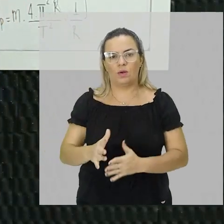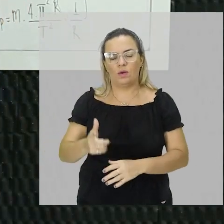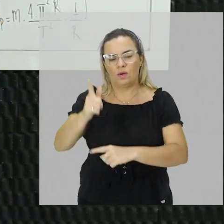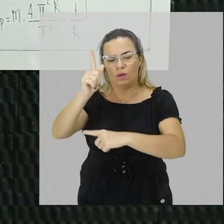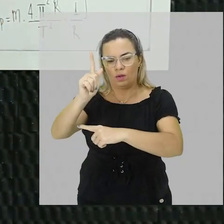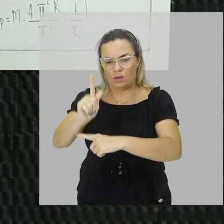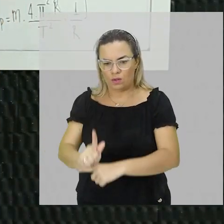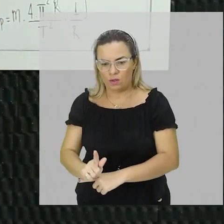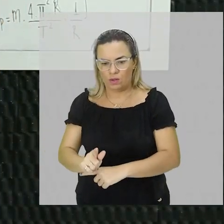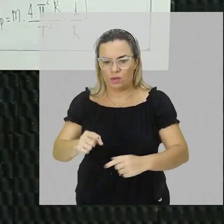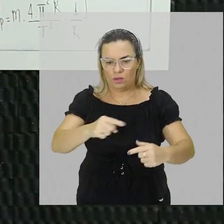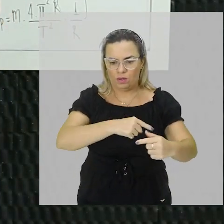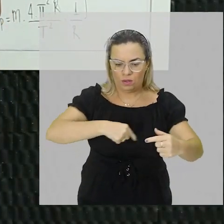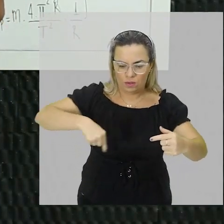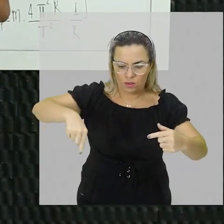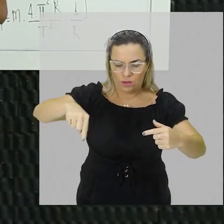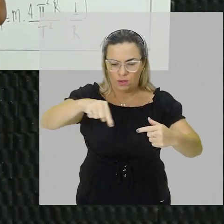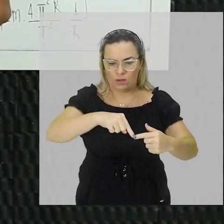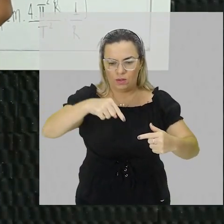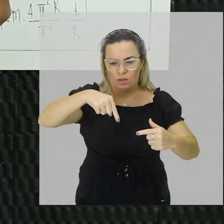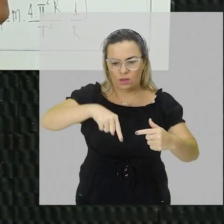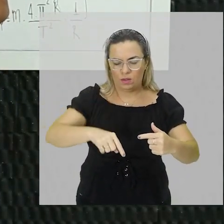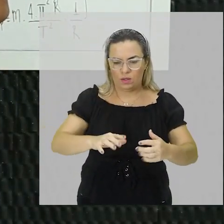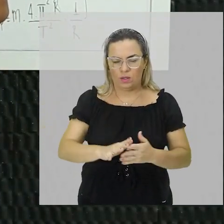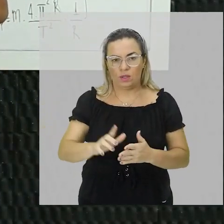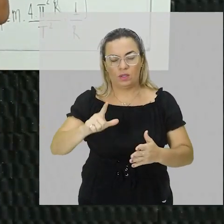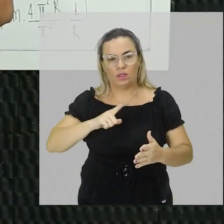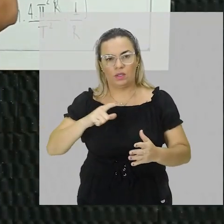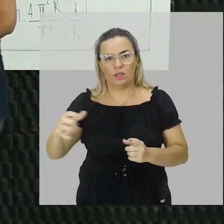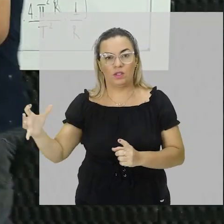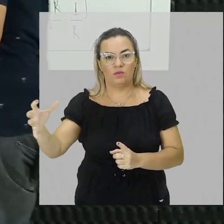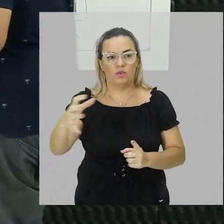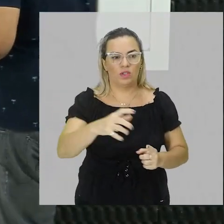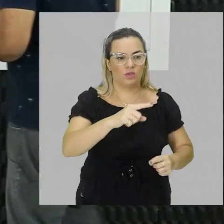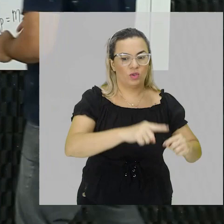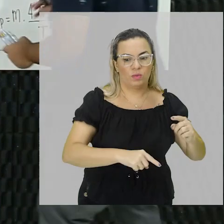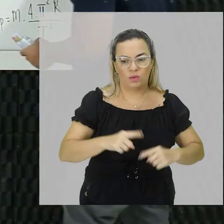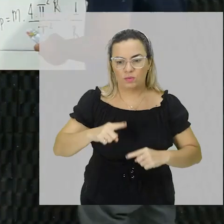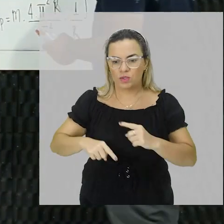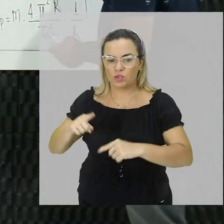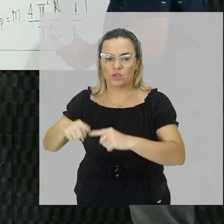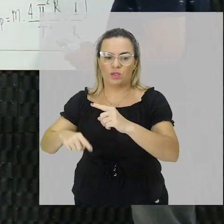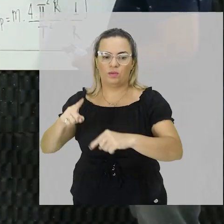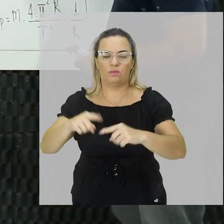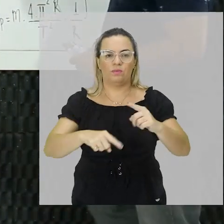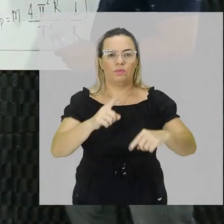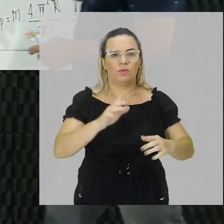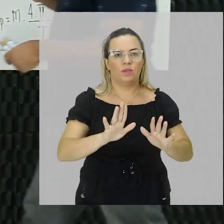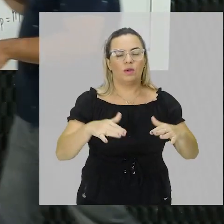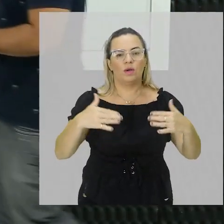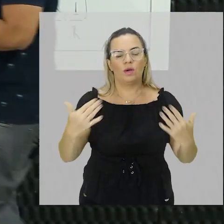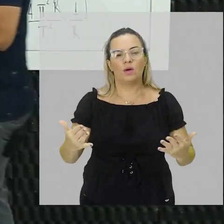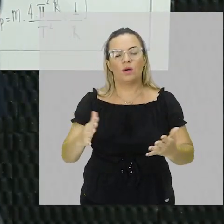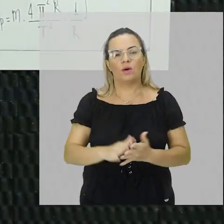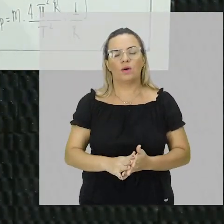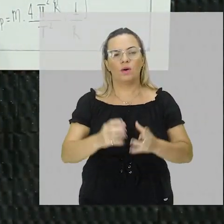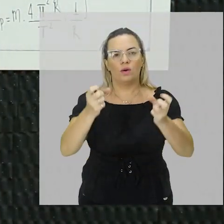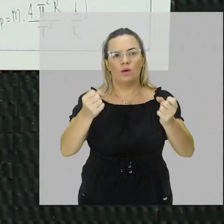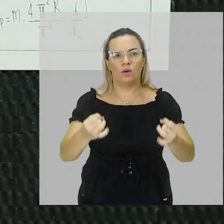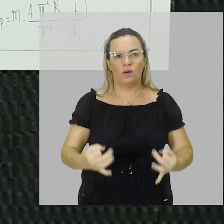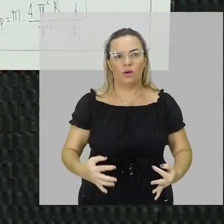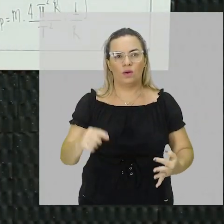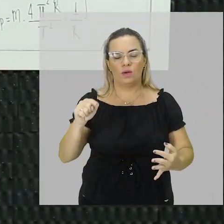gravitacional que o buraco exerce sobre o objeto. Ou seja, ele está dizendo que essa força centrípeta ela é igual